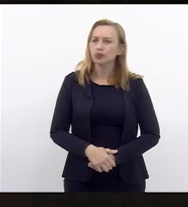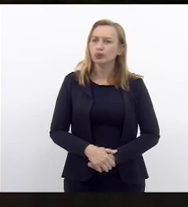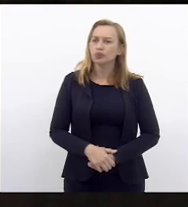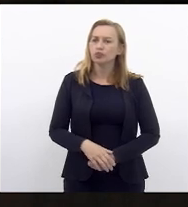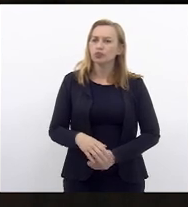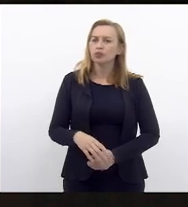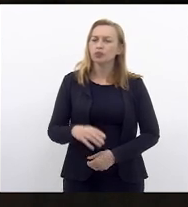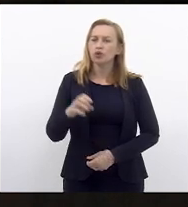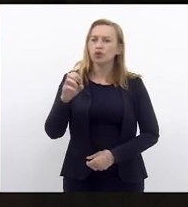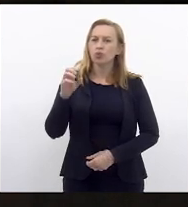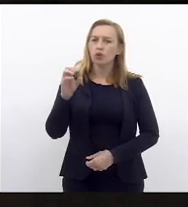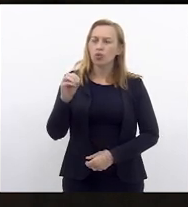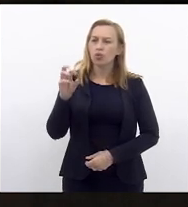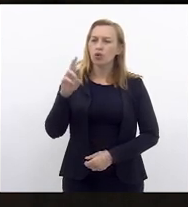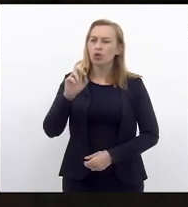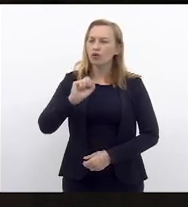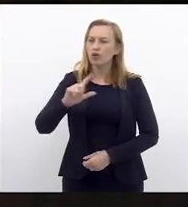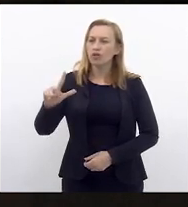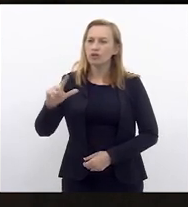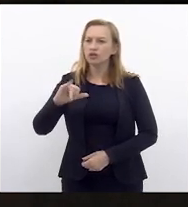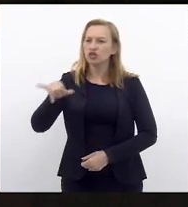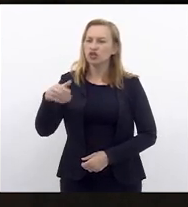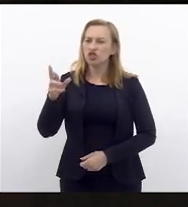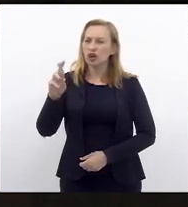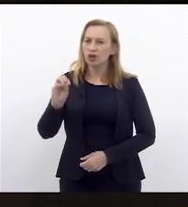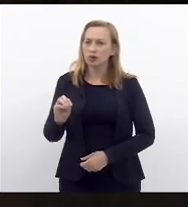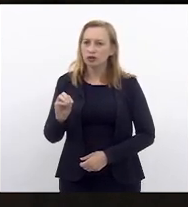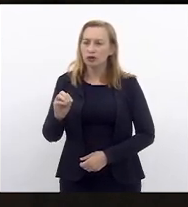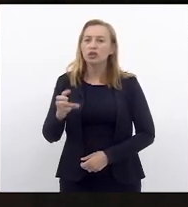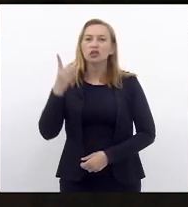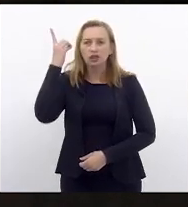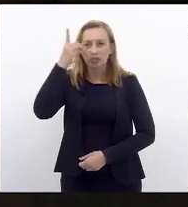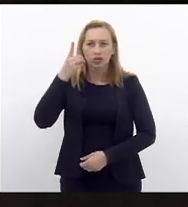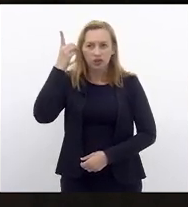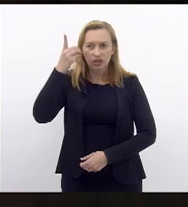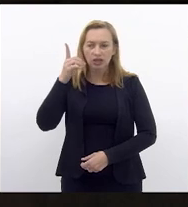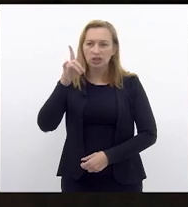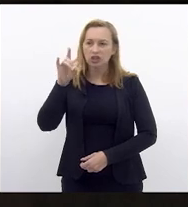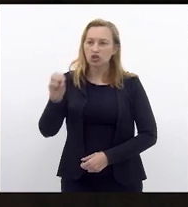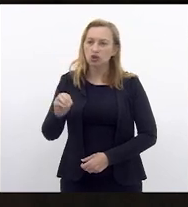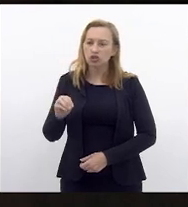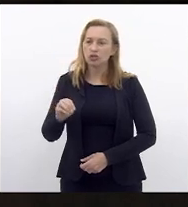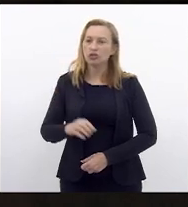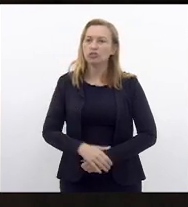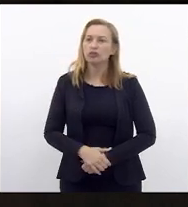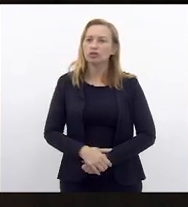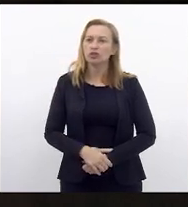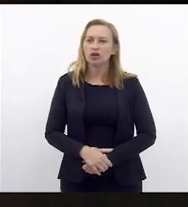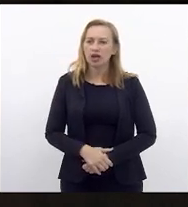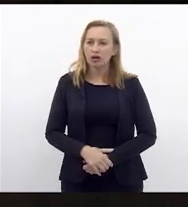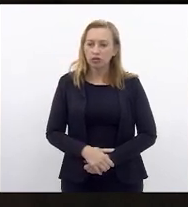Deputado Coronel Jairo. Deputado Dionísio Lins.